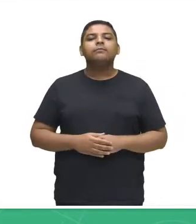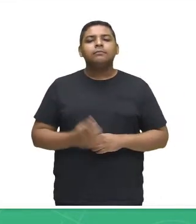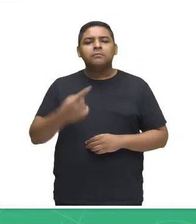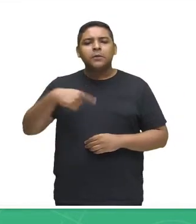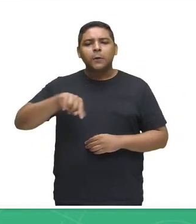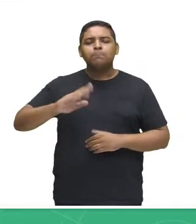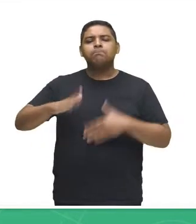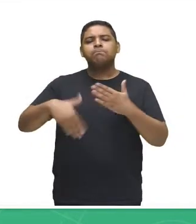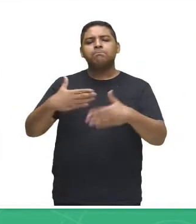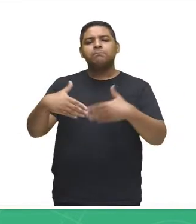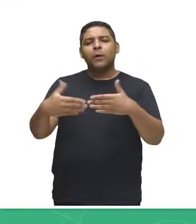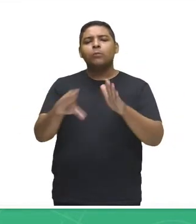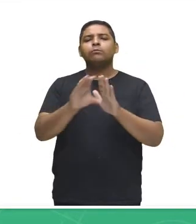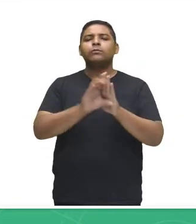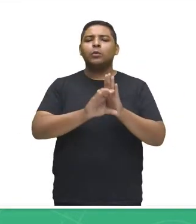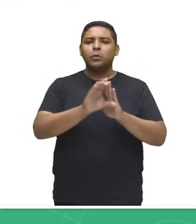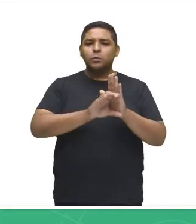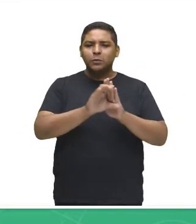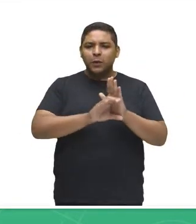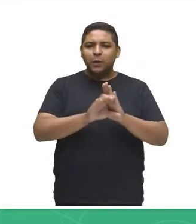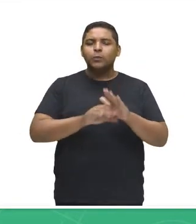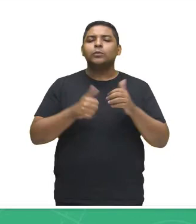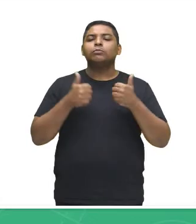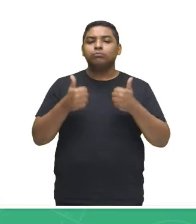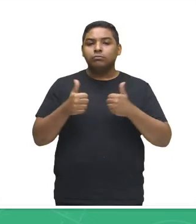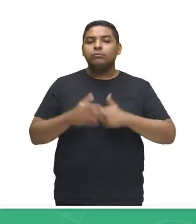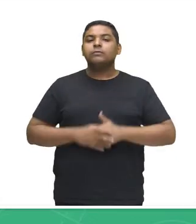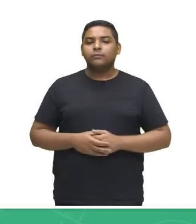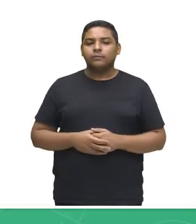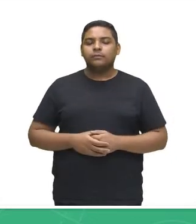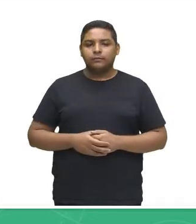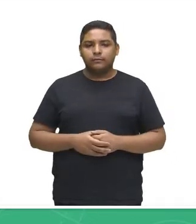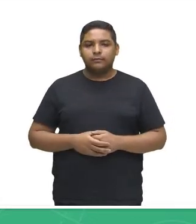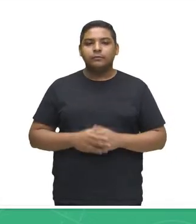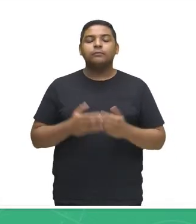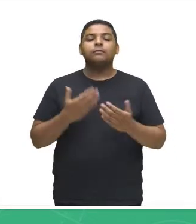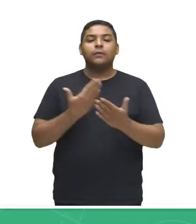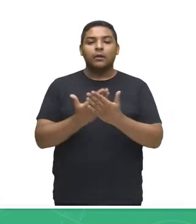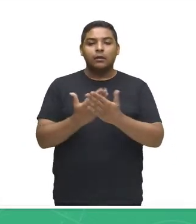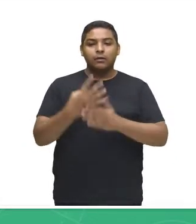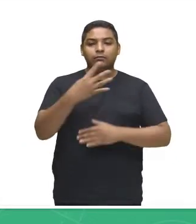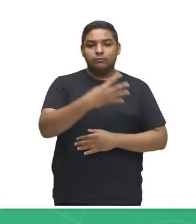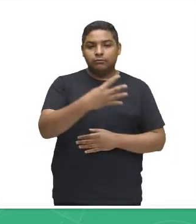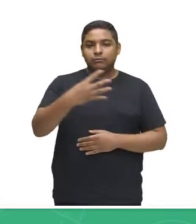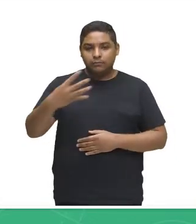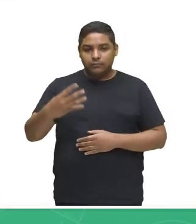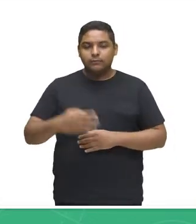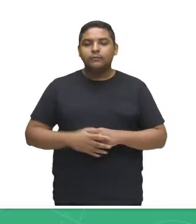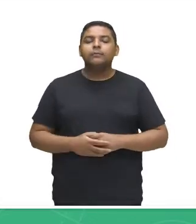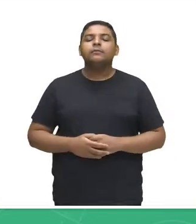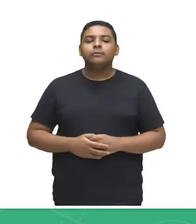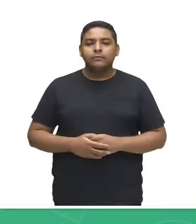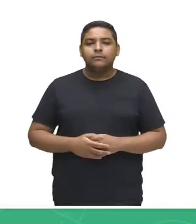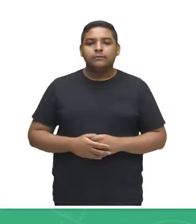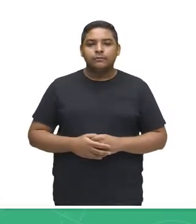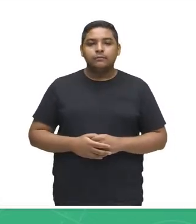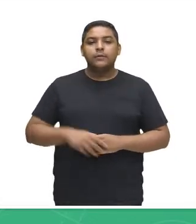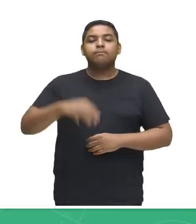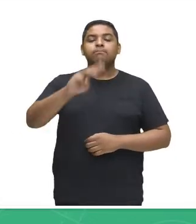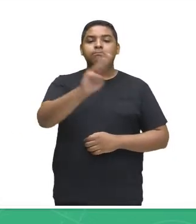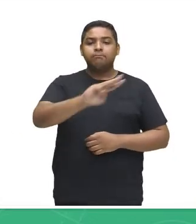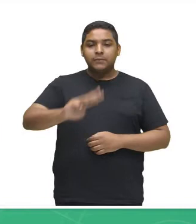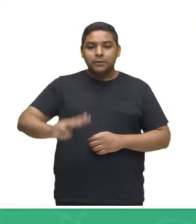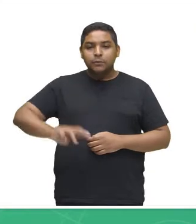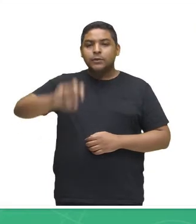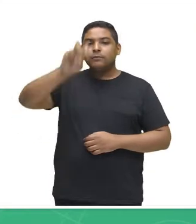estamos bem adiantados no nosso conteúdo de história. Aula 44. Vamos falar hoje de Mesopotâmia